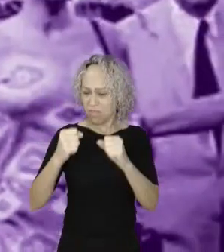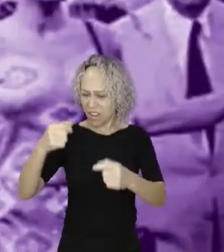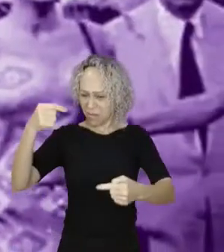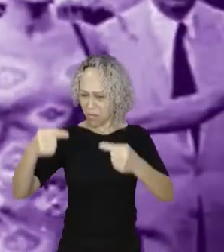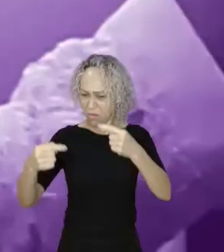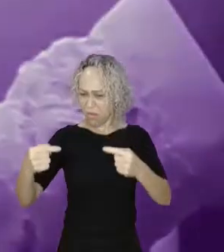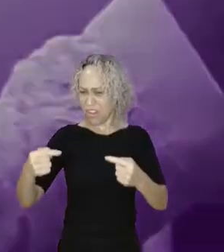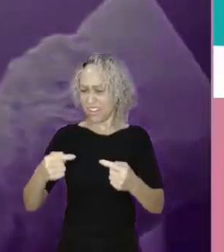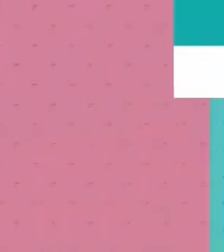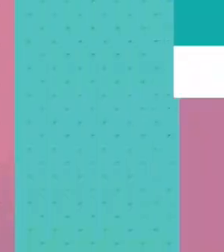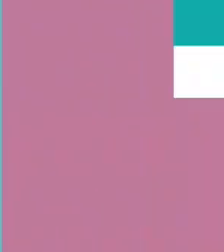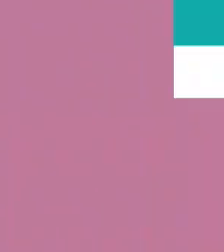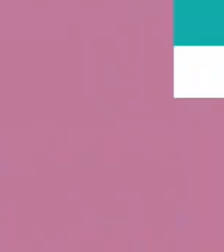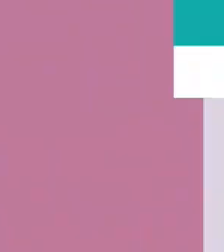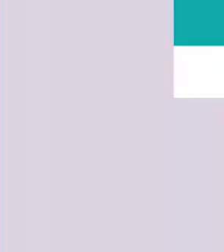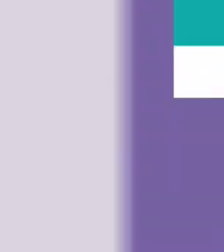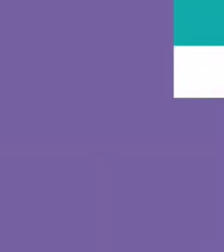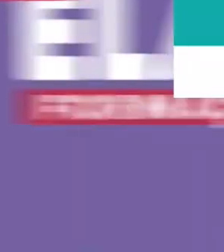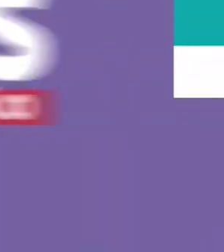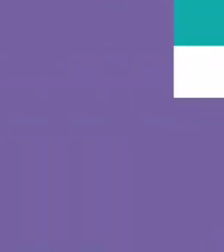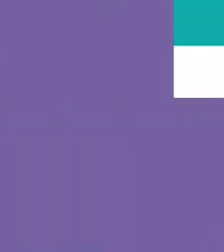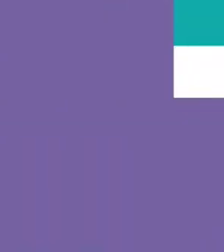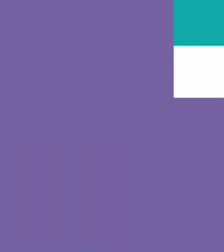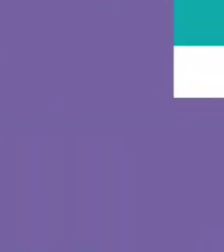de poder.